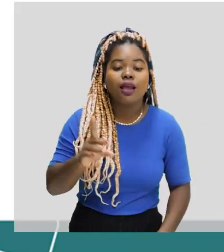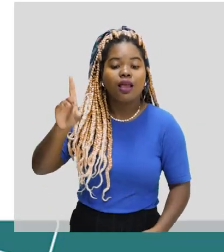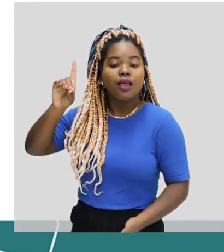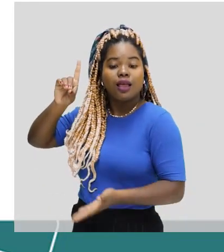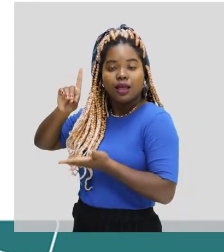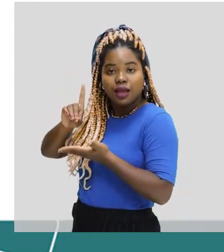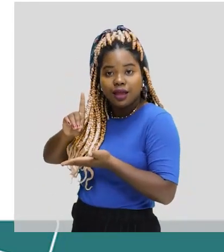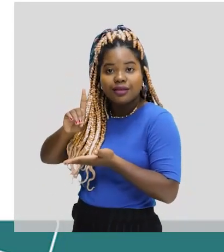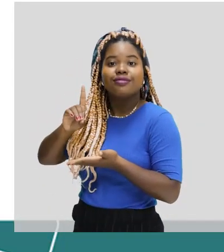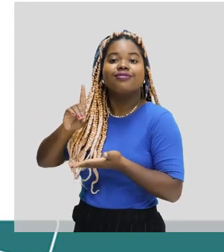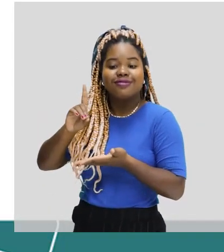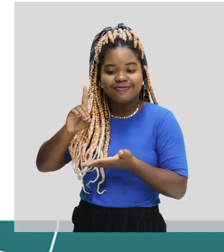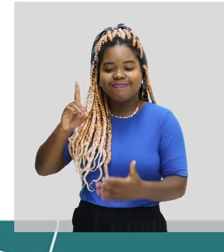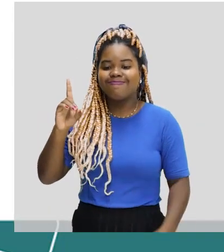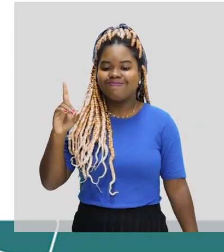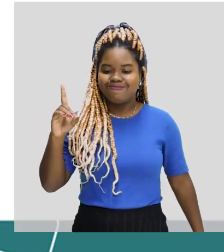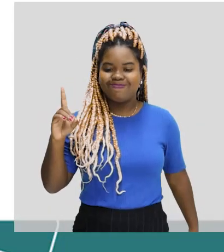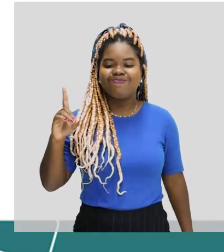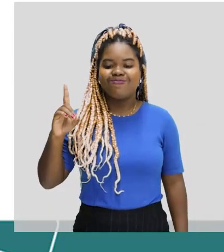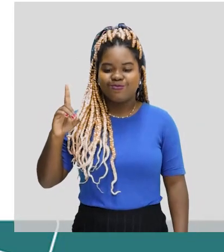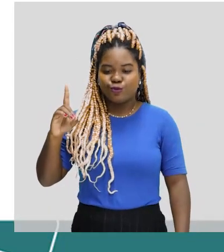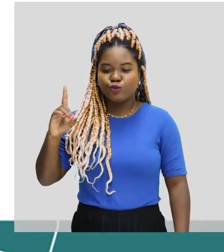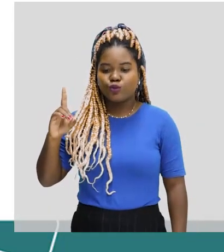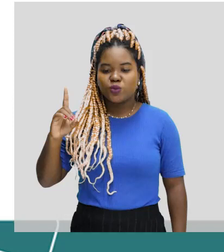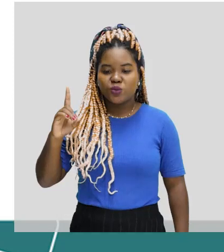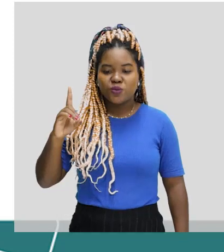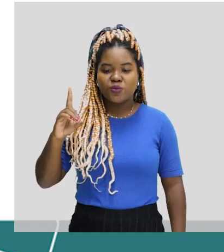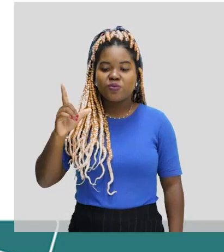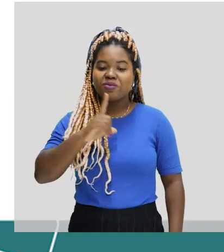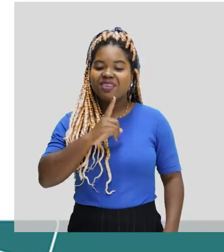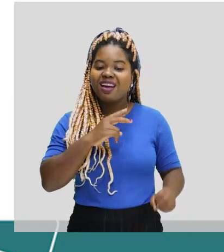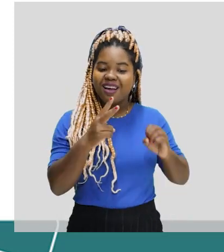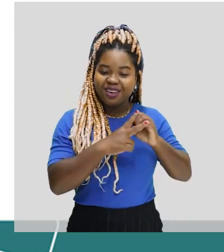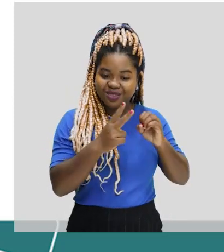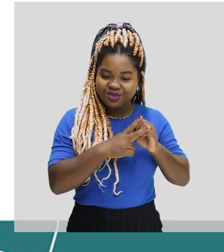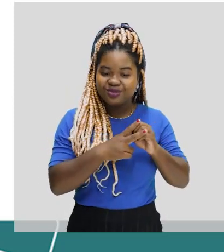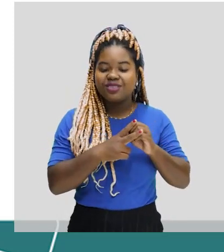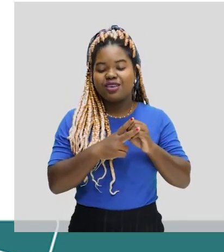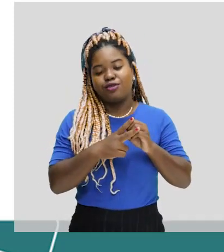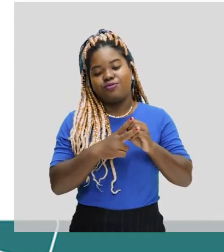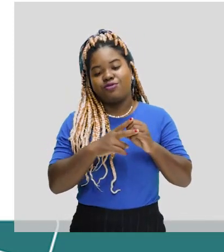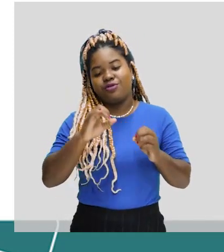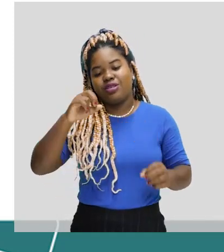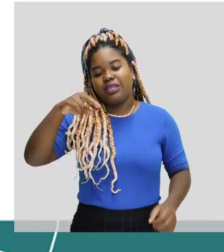Ó, comenta-se, aqui eu tenho um verbo transitivo,